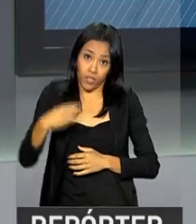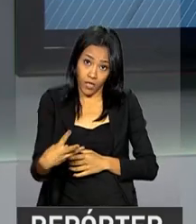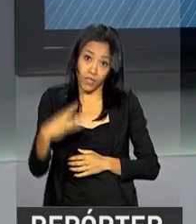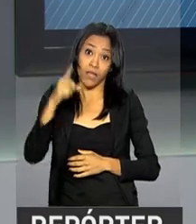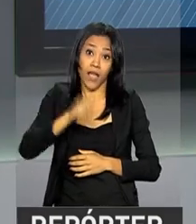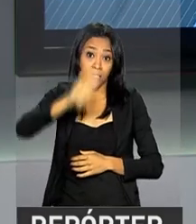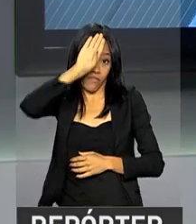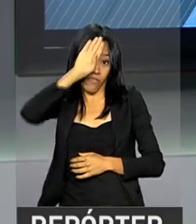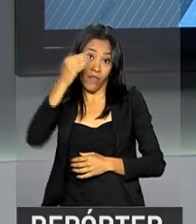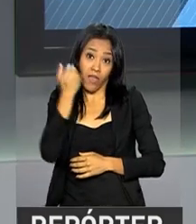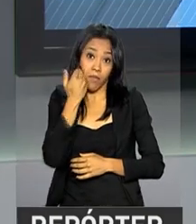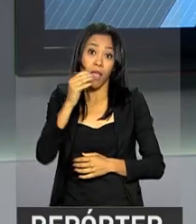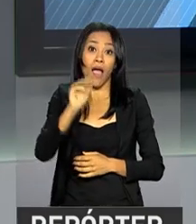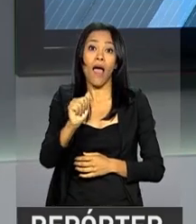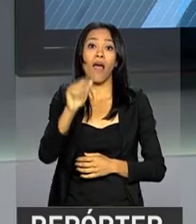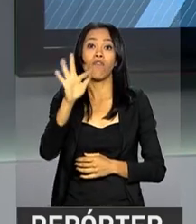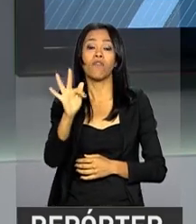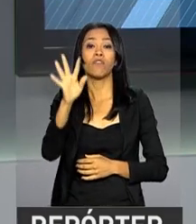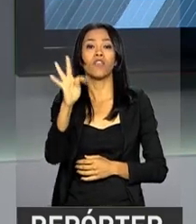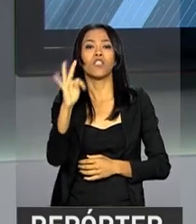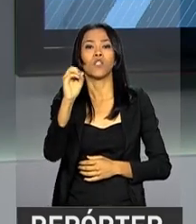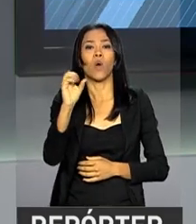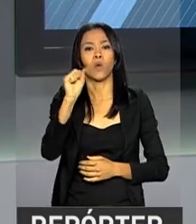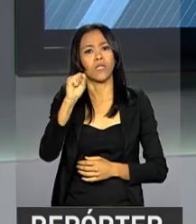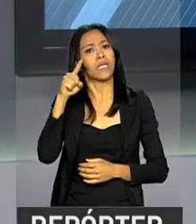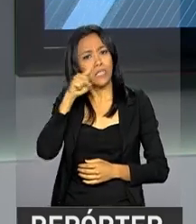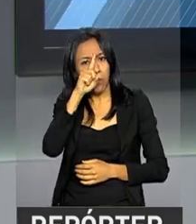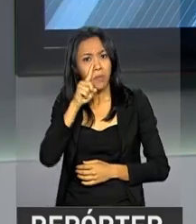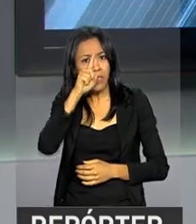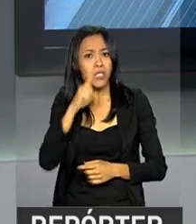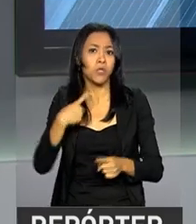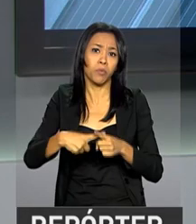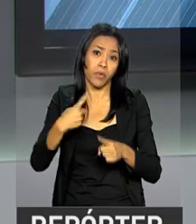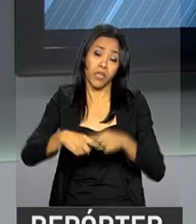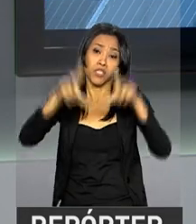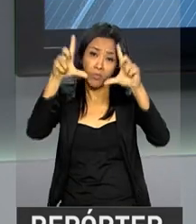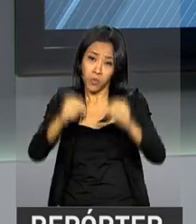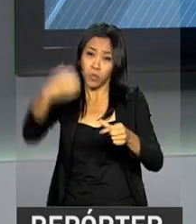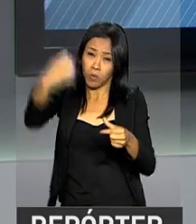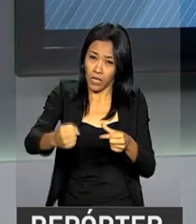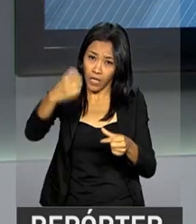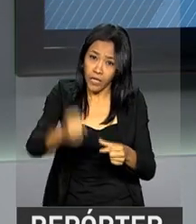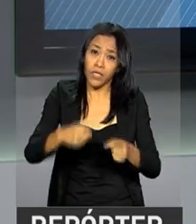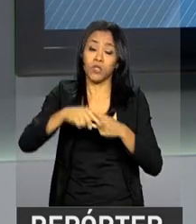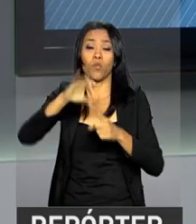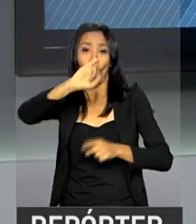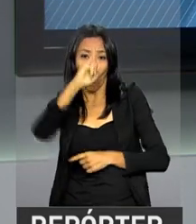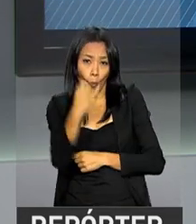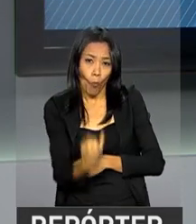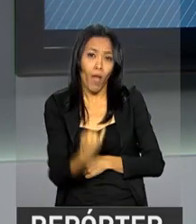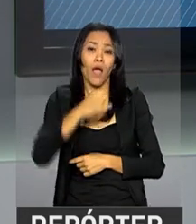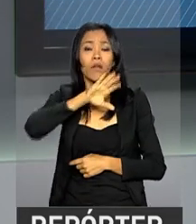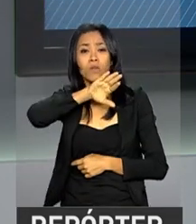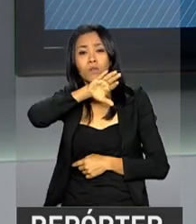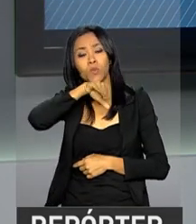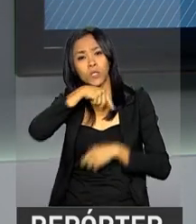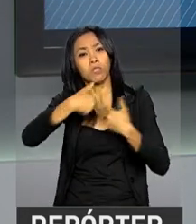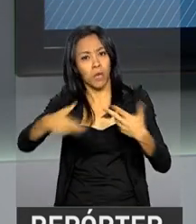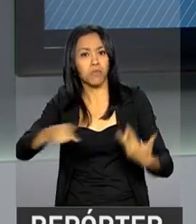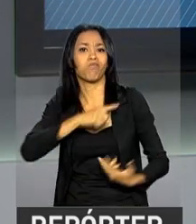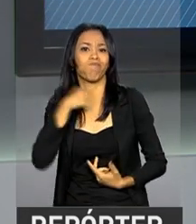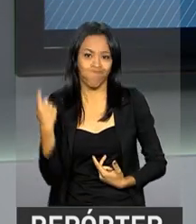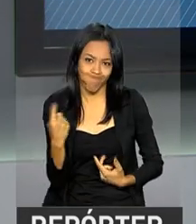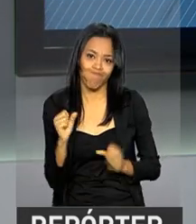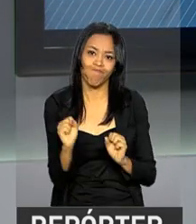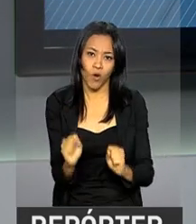é altamente contagiosa e compromete a produção pecuária com queda na produção leiteira perda de peso e até a morte dos animais